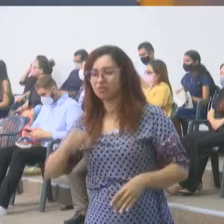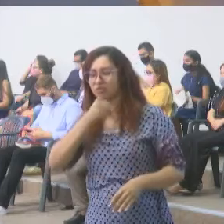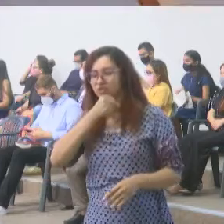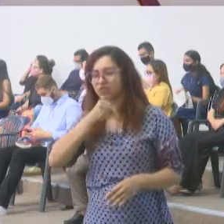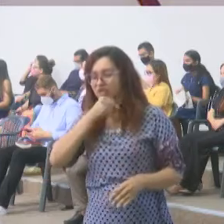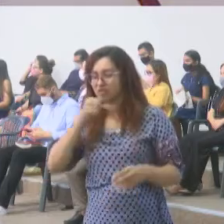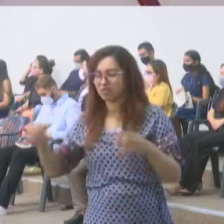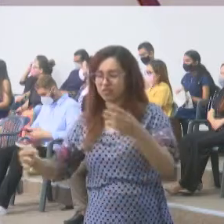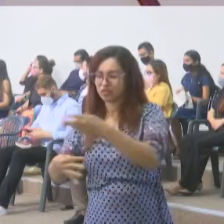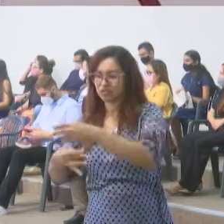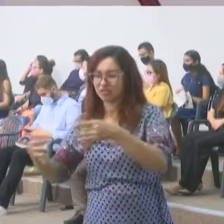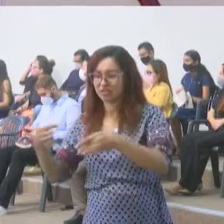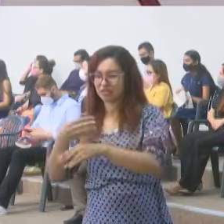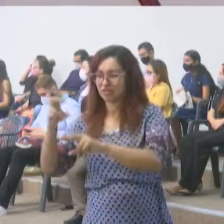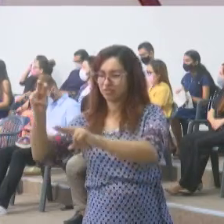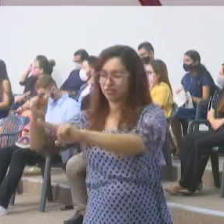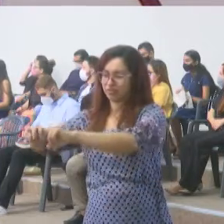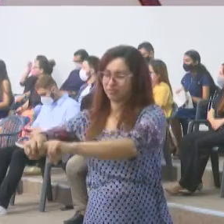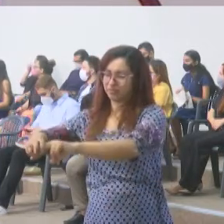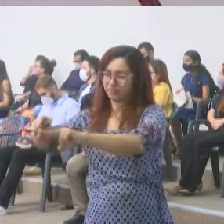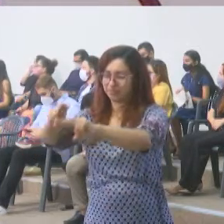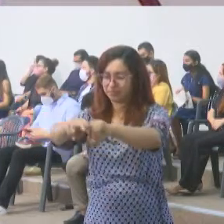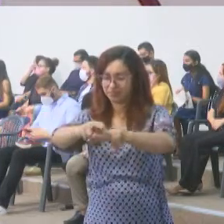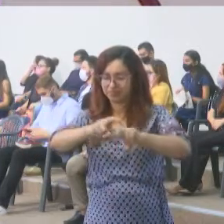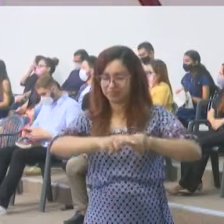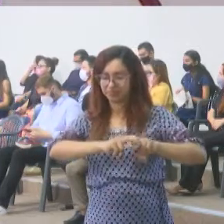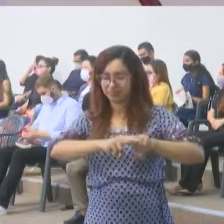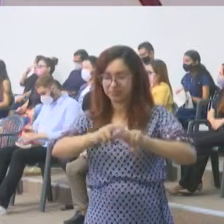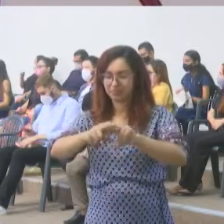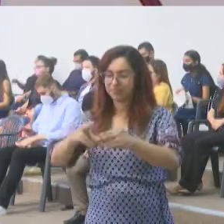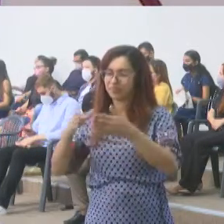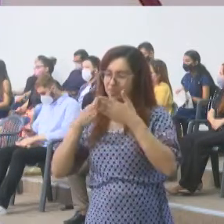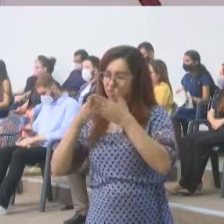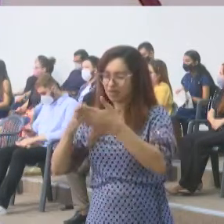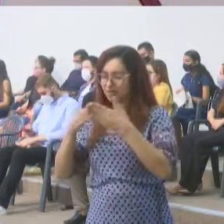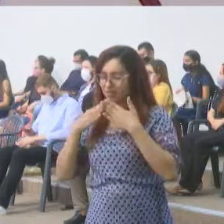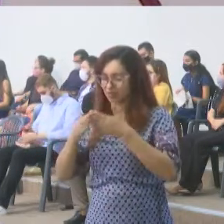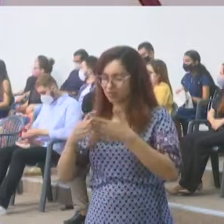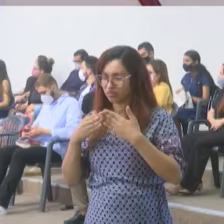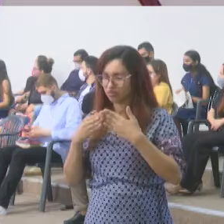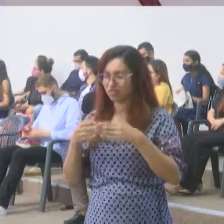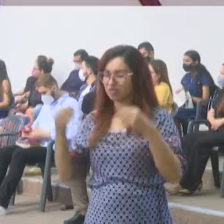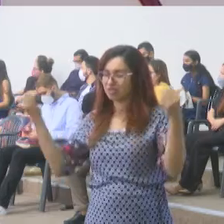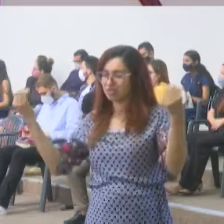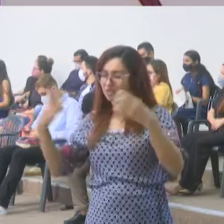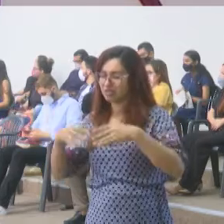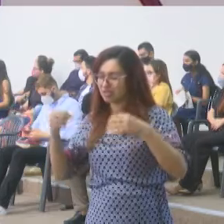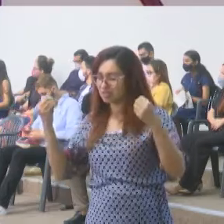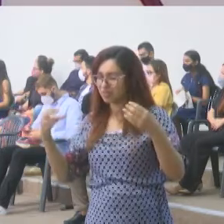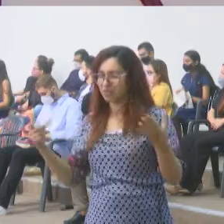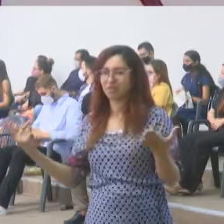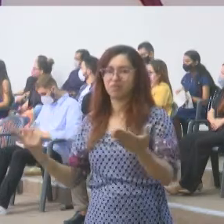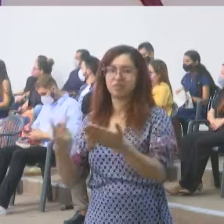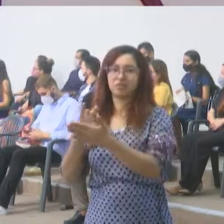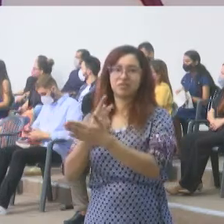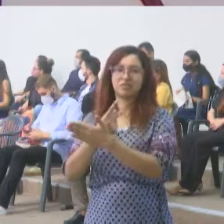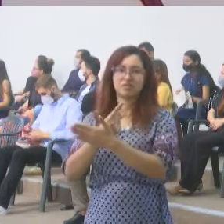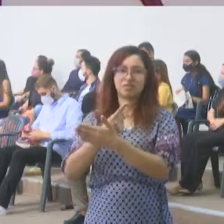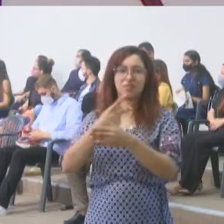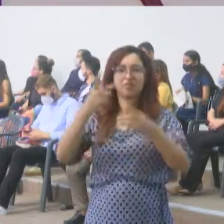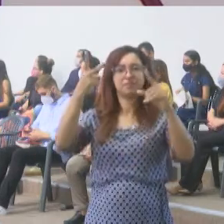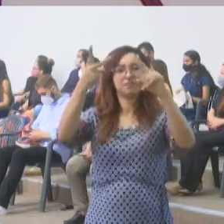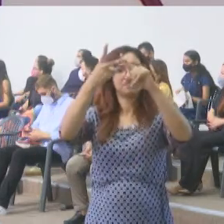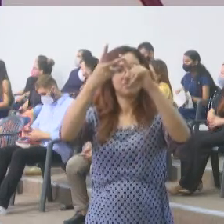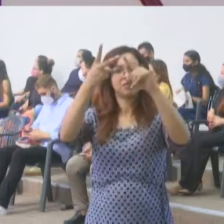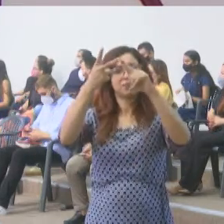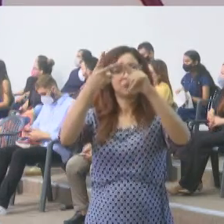local e ele apresentaria a sua súplica, a sua petição e o seu caso. E a segunda coisa que aconteceria é que justamente